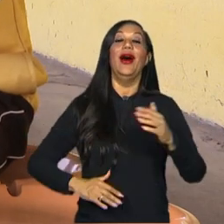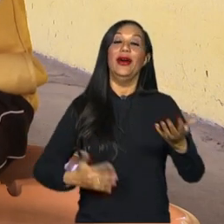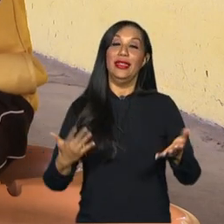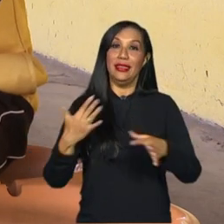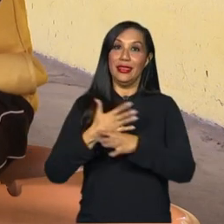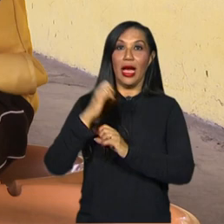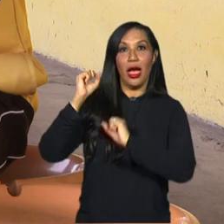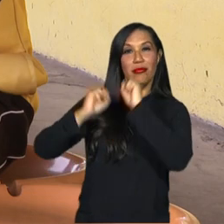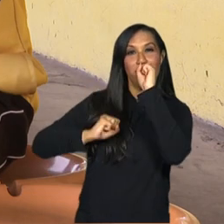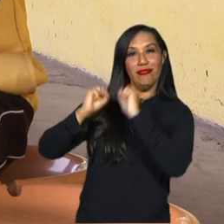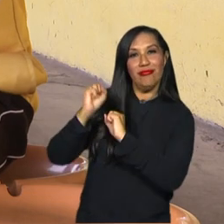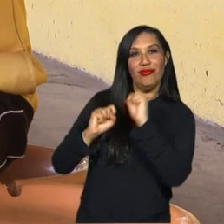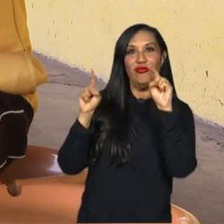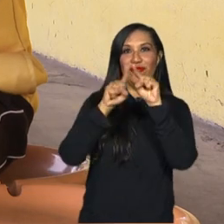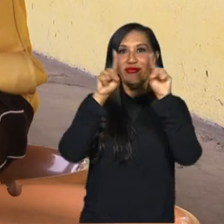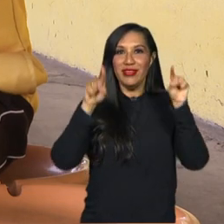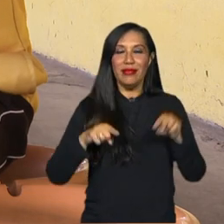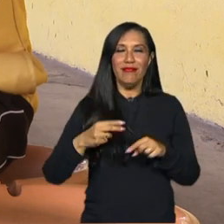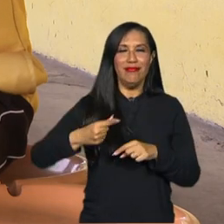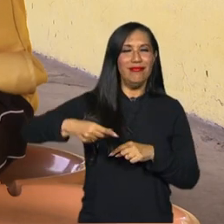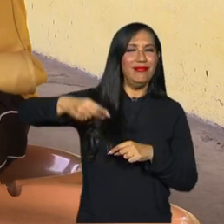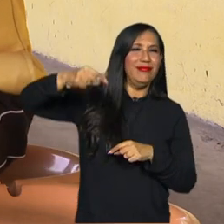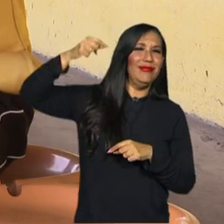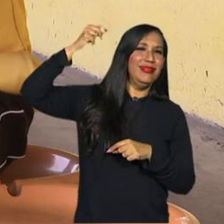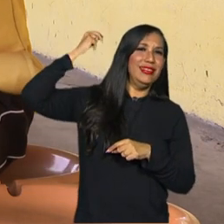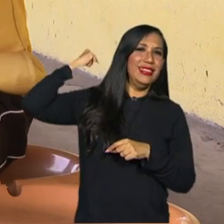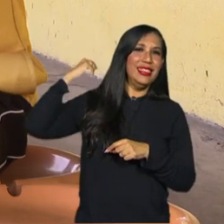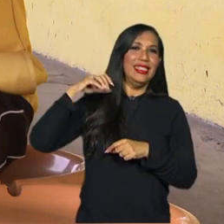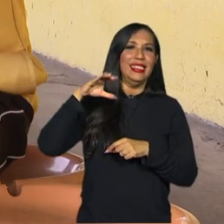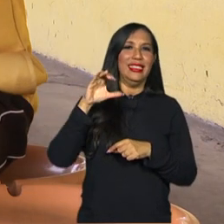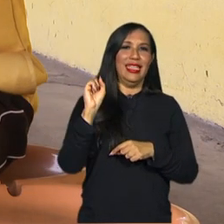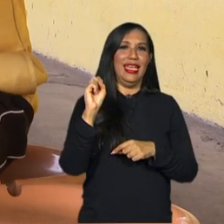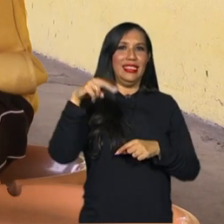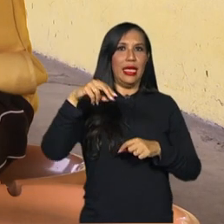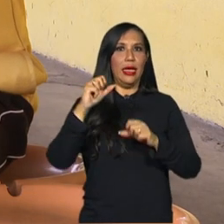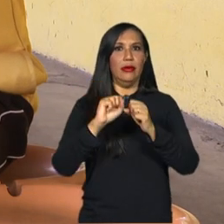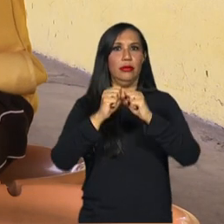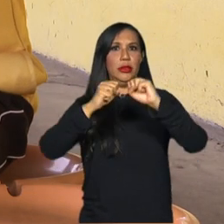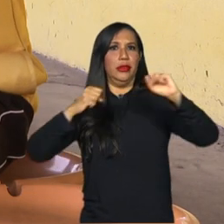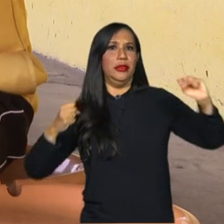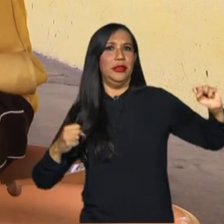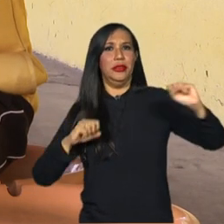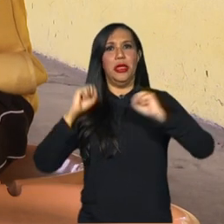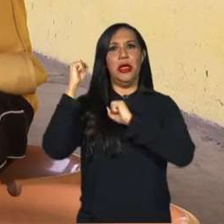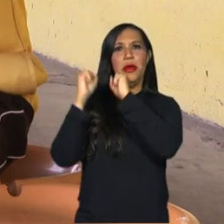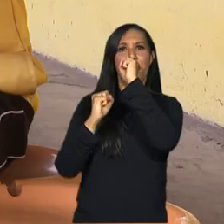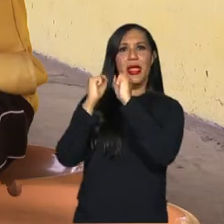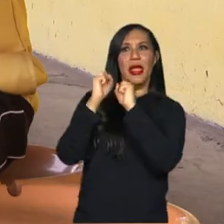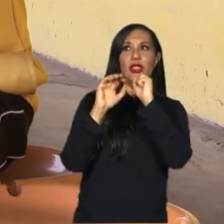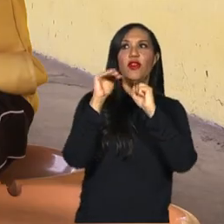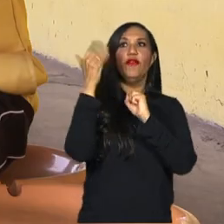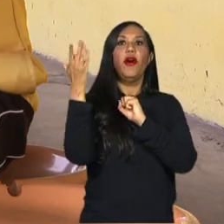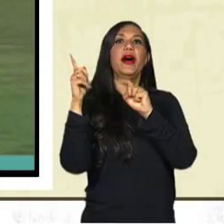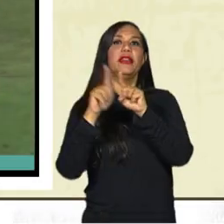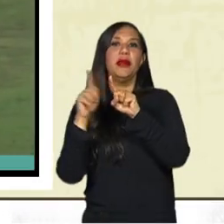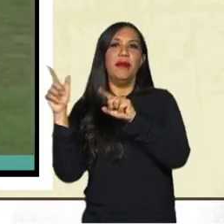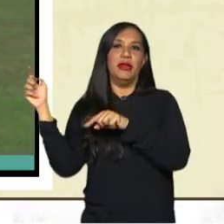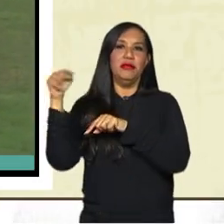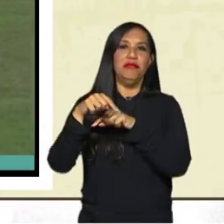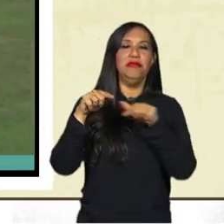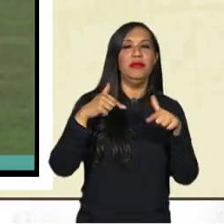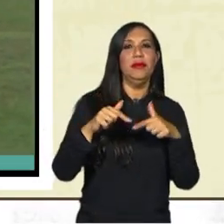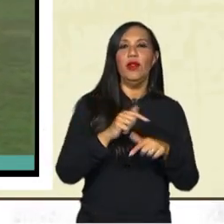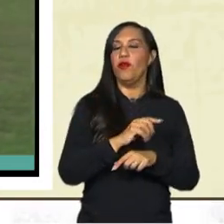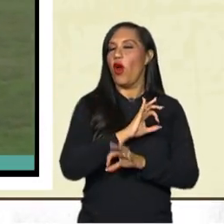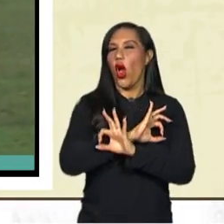de trabalhadores. Naquela época, a CSN estava com expansão, com muitas empresas de fora trabalhando aqui. Então, foi